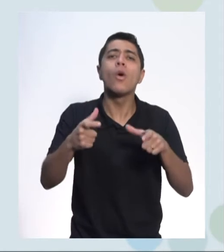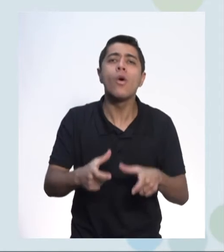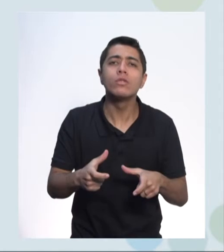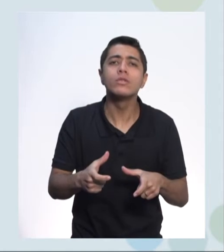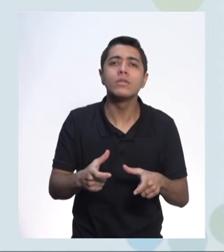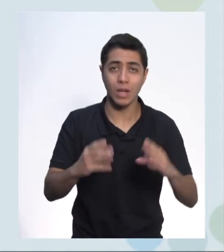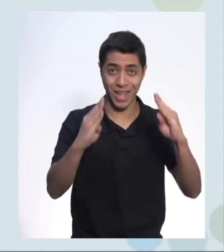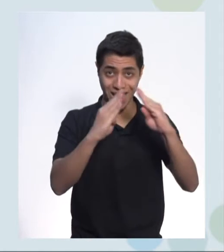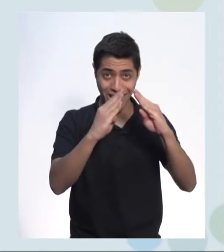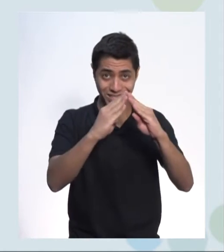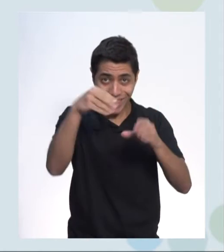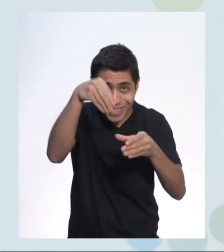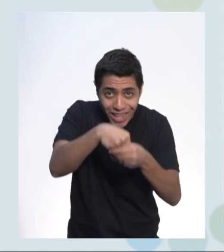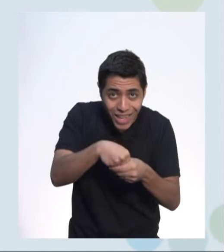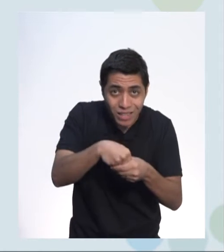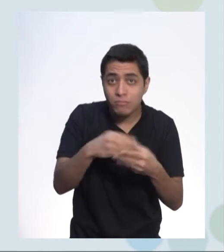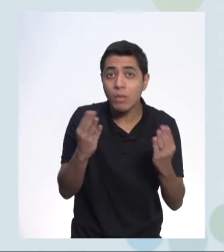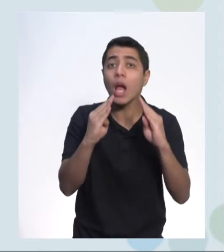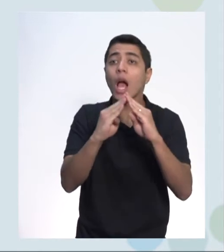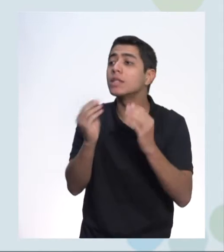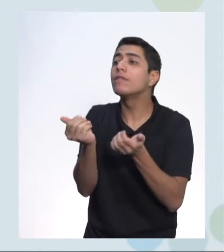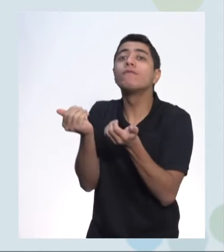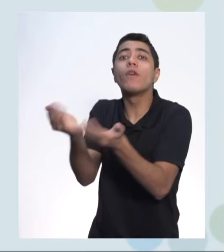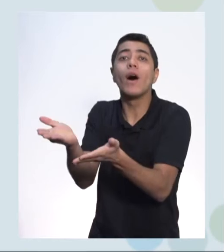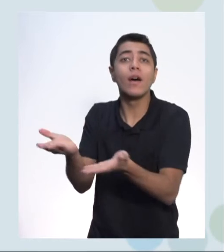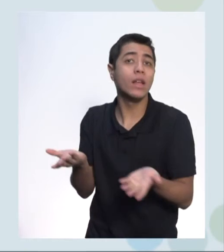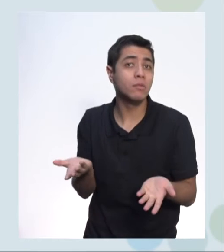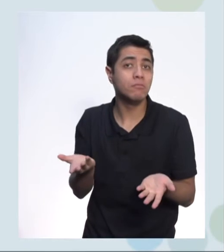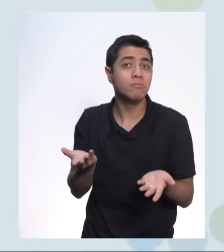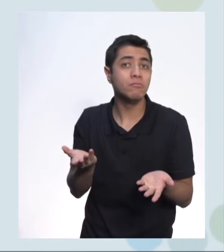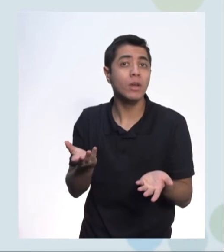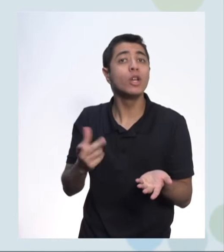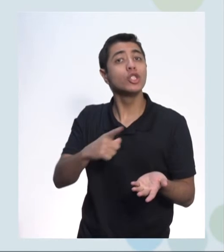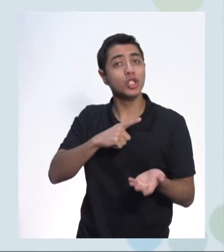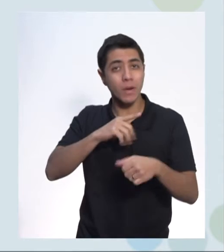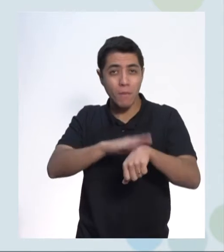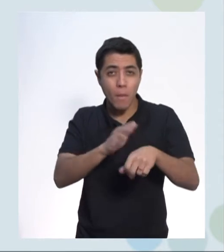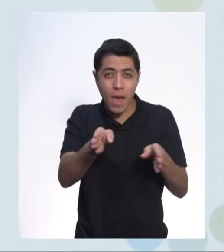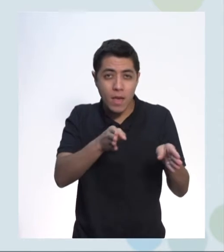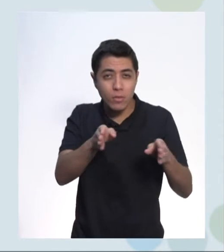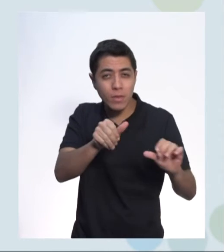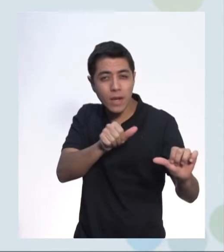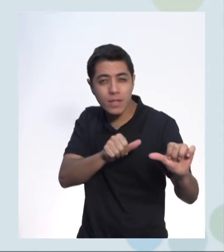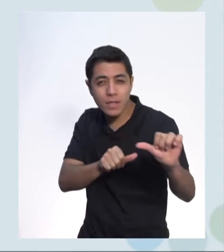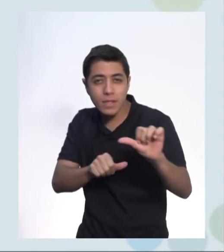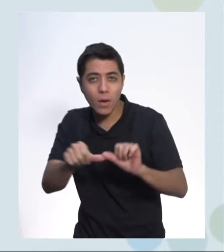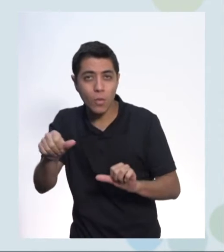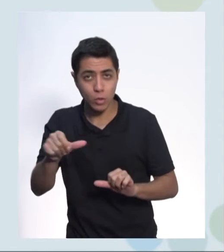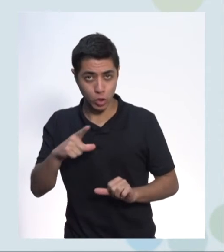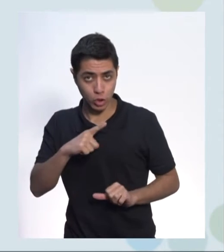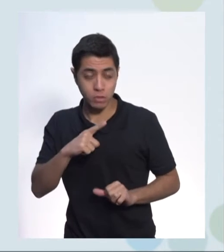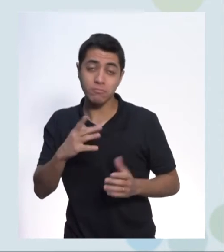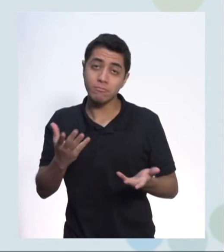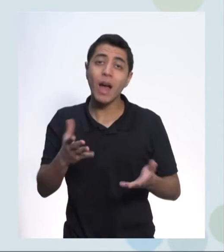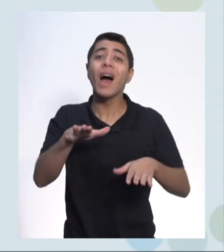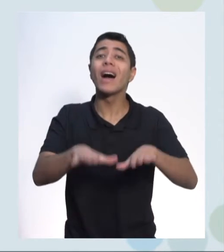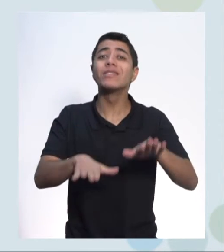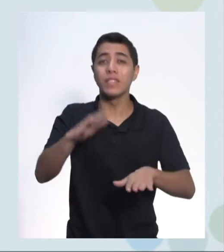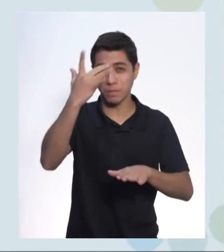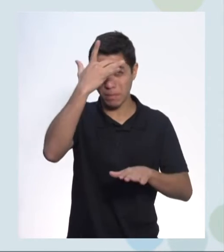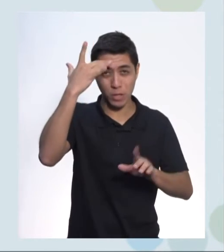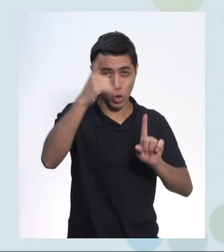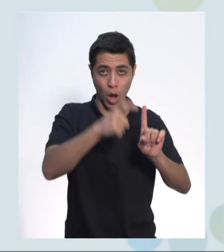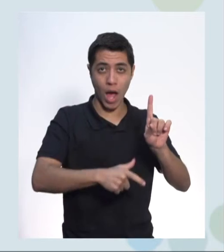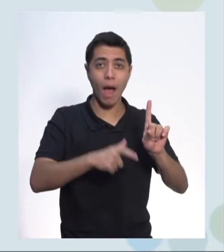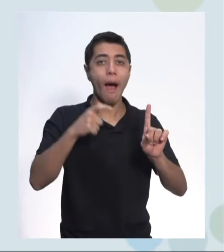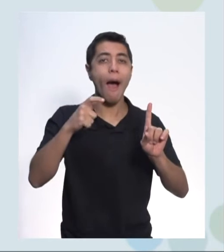de transição, também essa localidade, em alguns momentos, aparece. A gente tem que tomar cuidado que, muitas vezes, quem está atuando não gosta de excesso de informação,